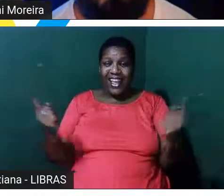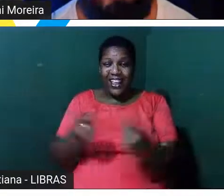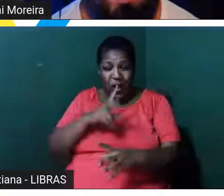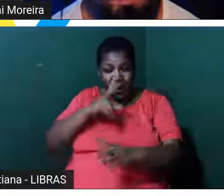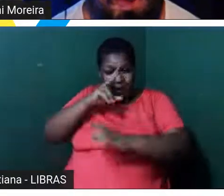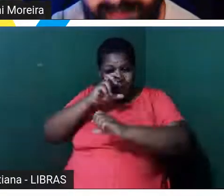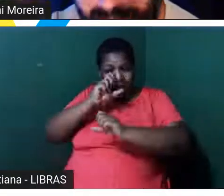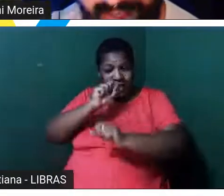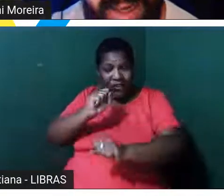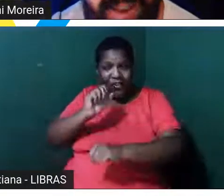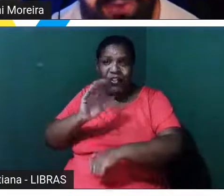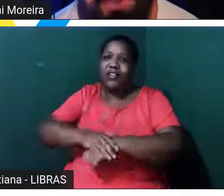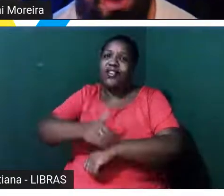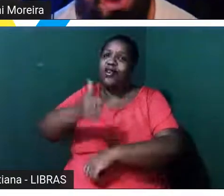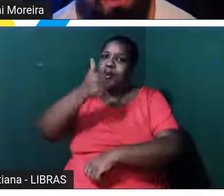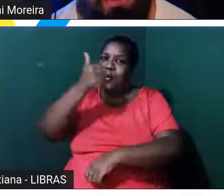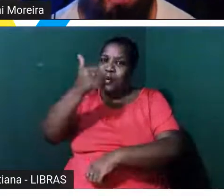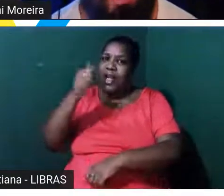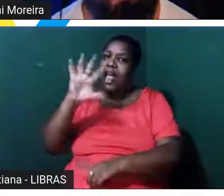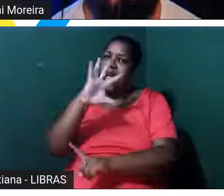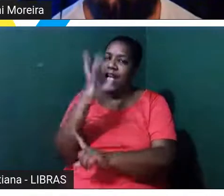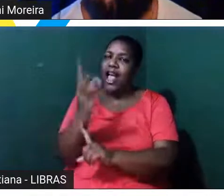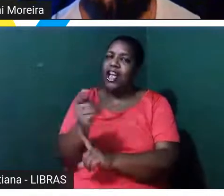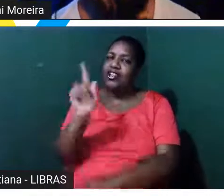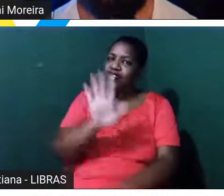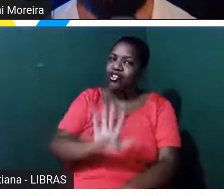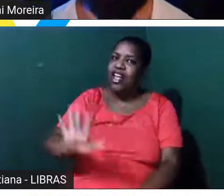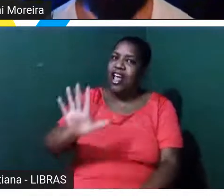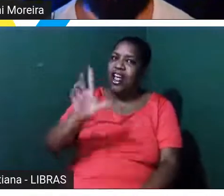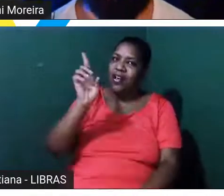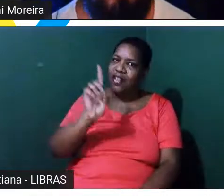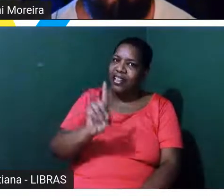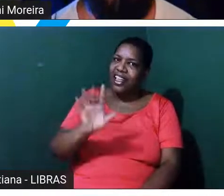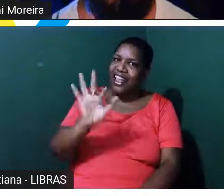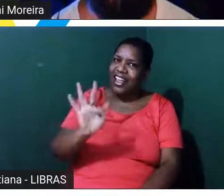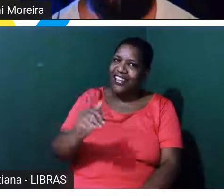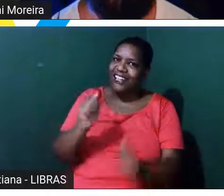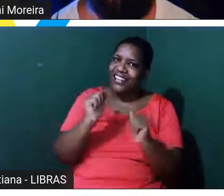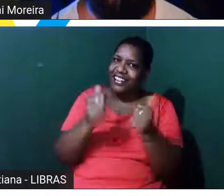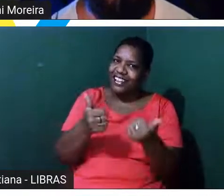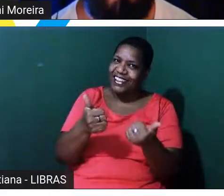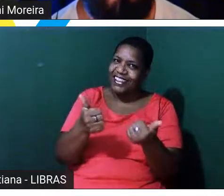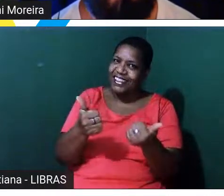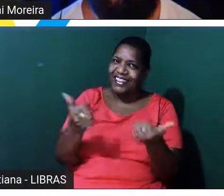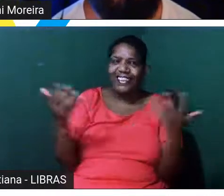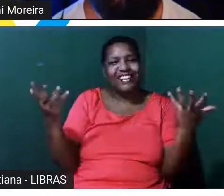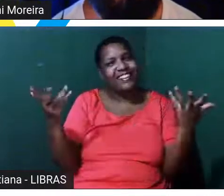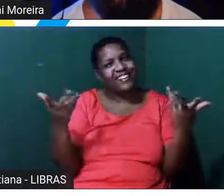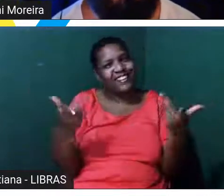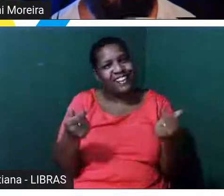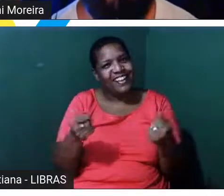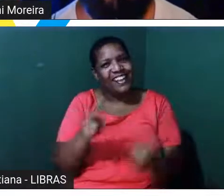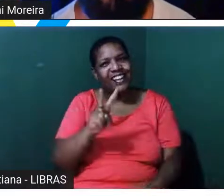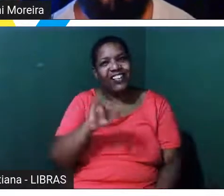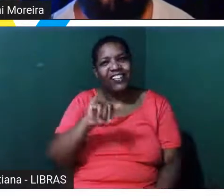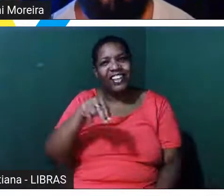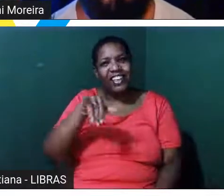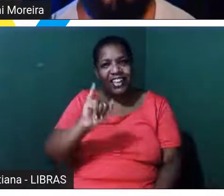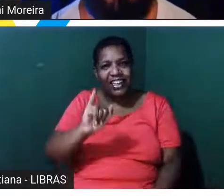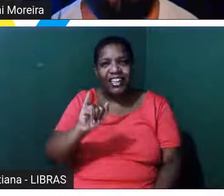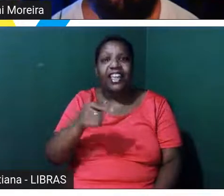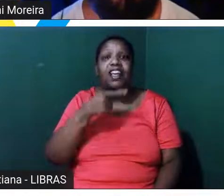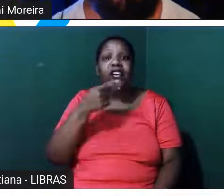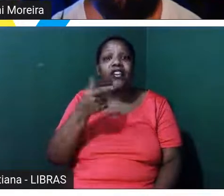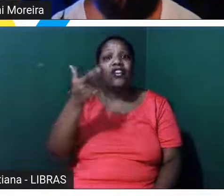melhor vai ser para arte no geral aqui no teste para ver e ouvir e só reforçando